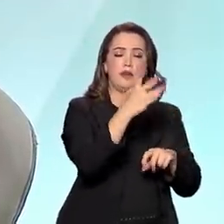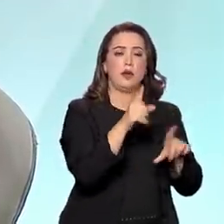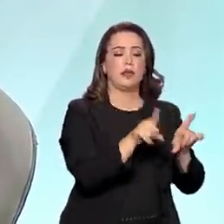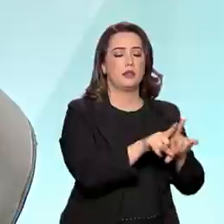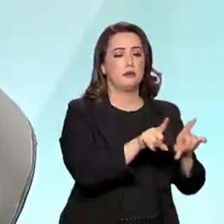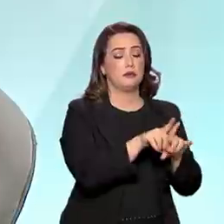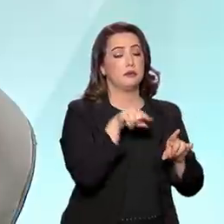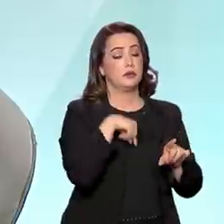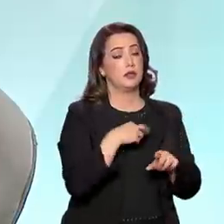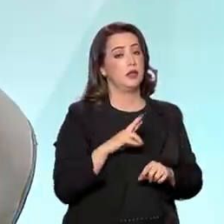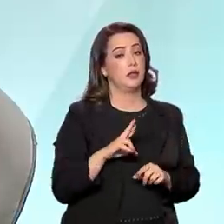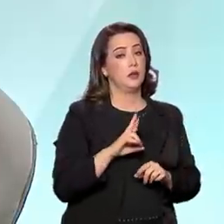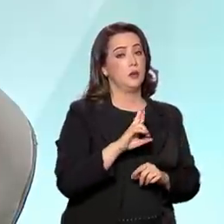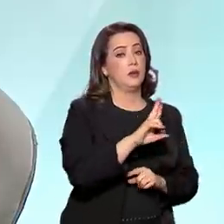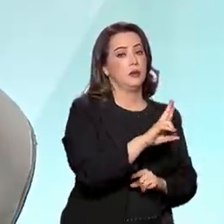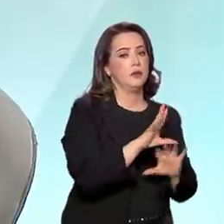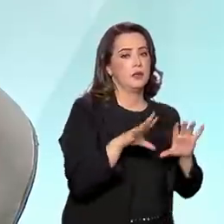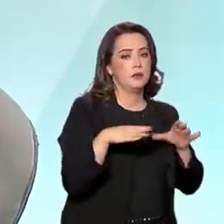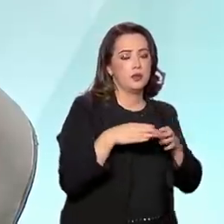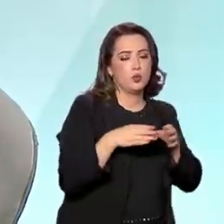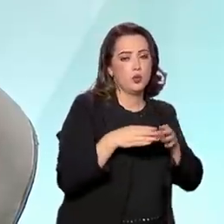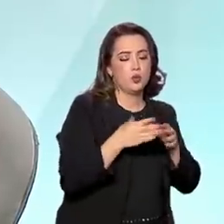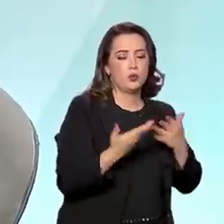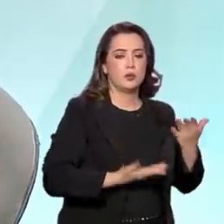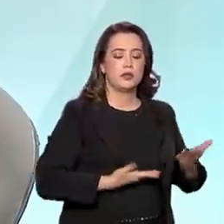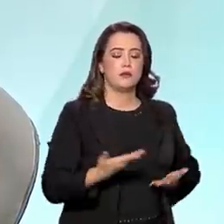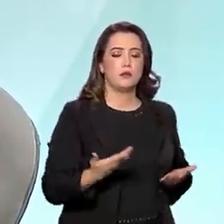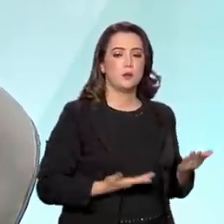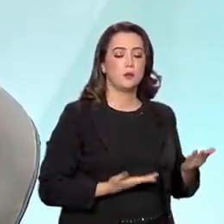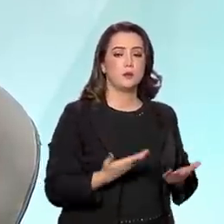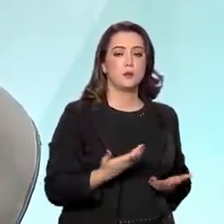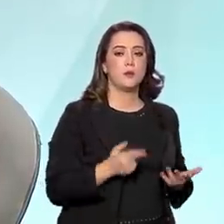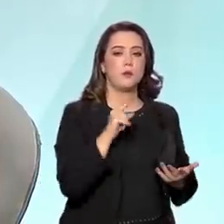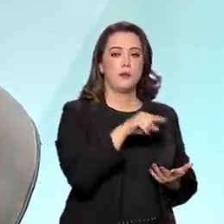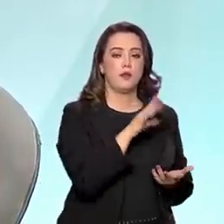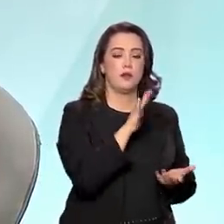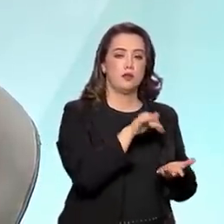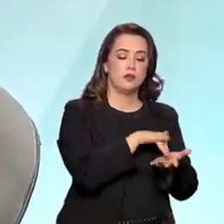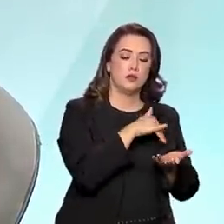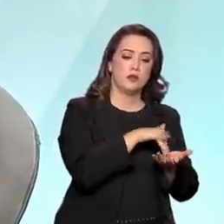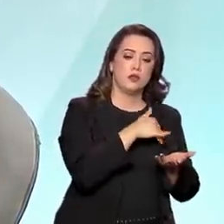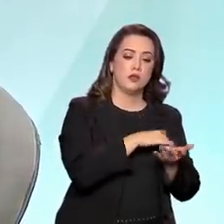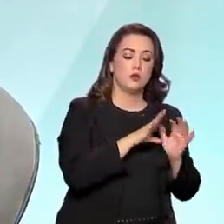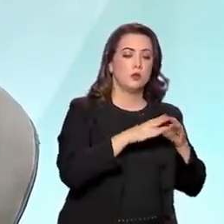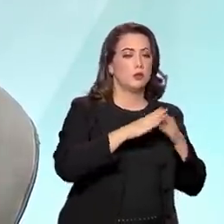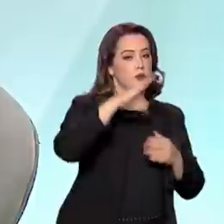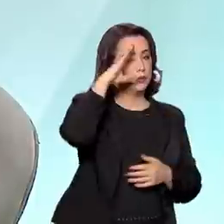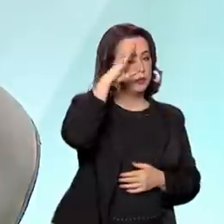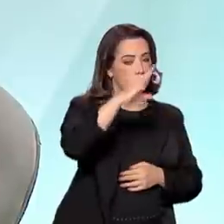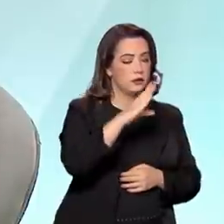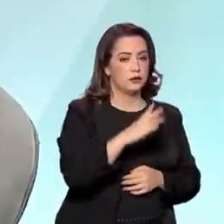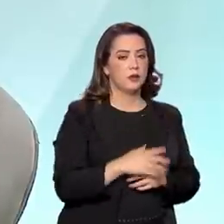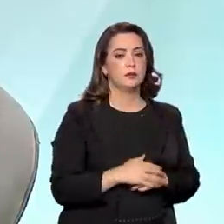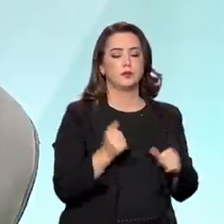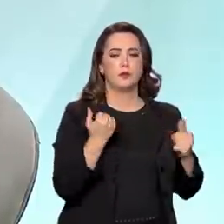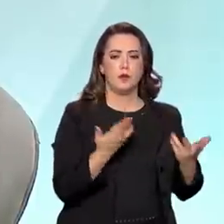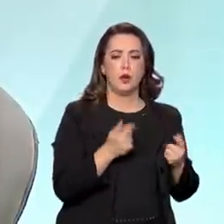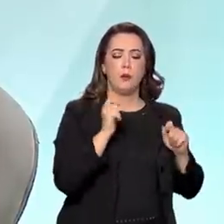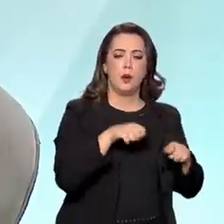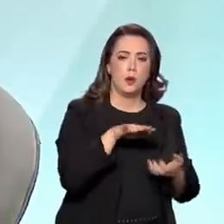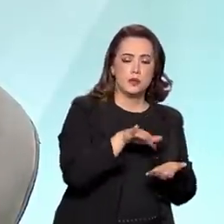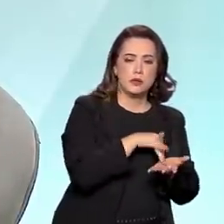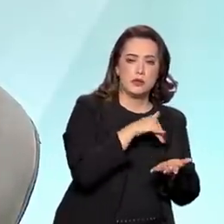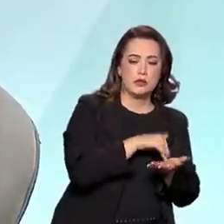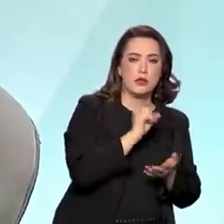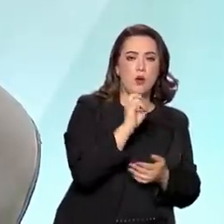ele tem uma uma esse serviço né de botar a situação Militar do jovem em dia ele pode ir lá fazer o